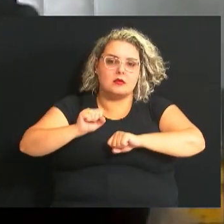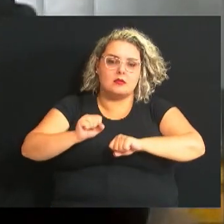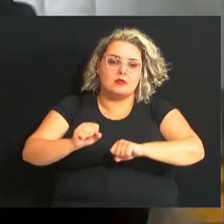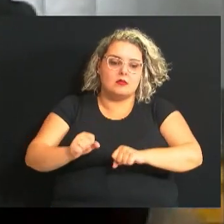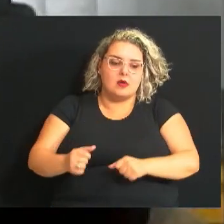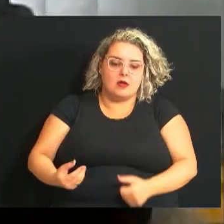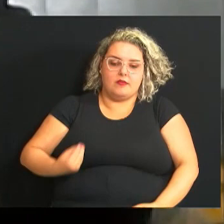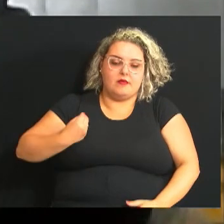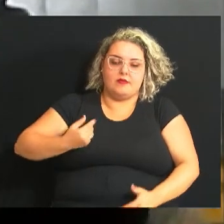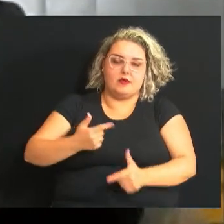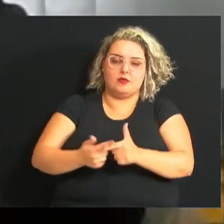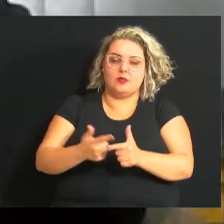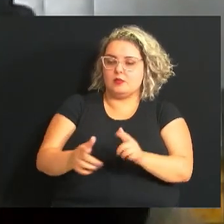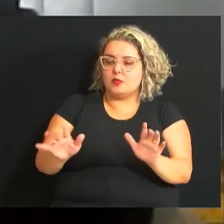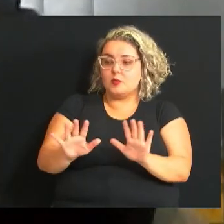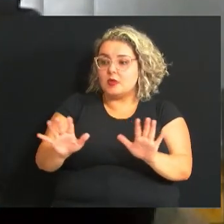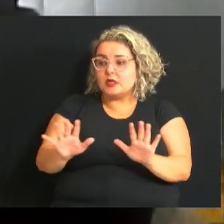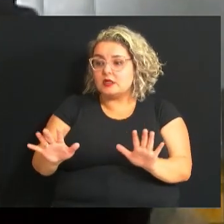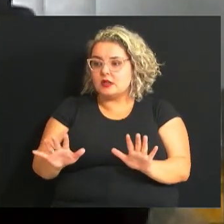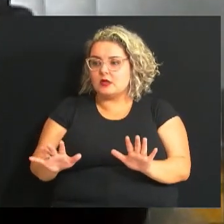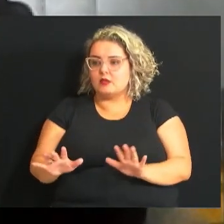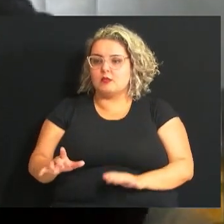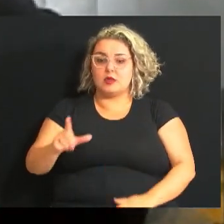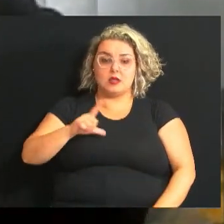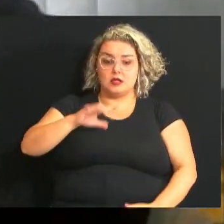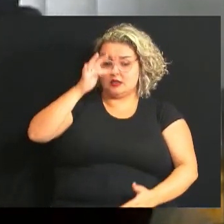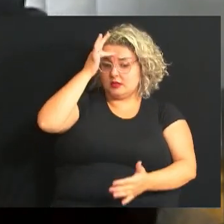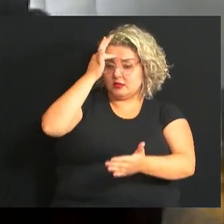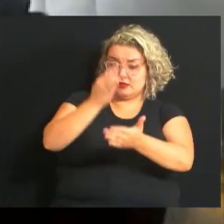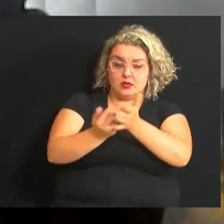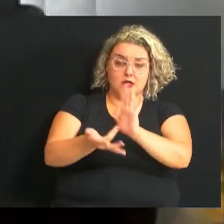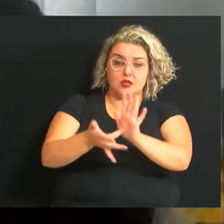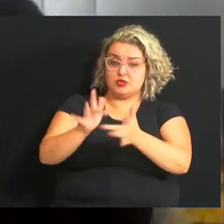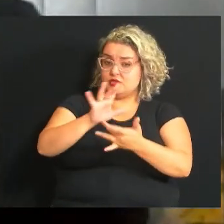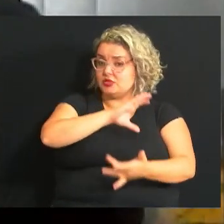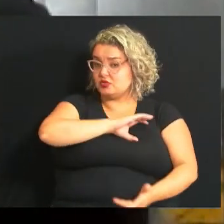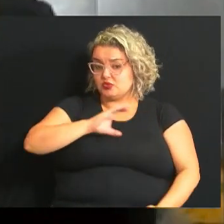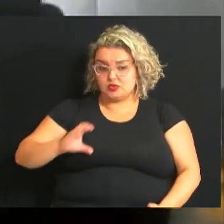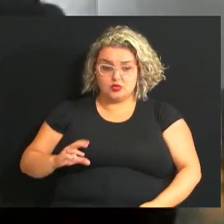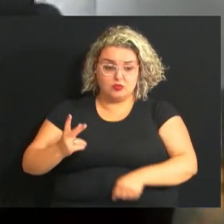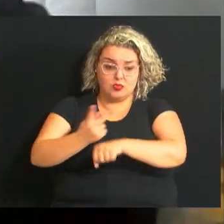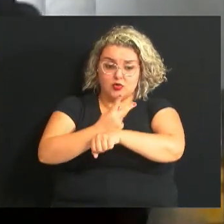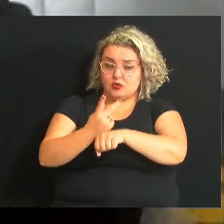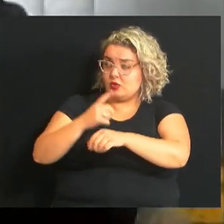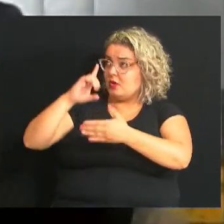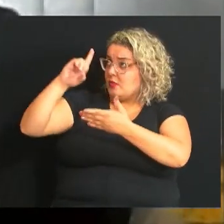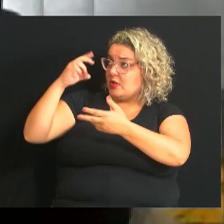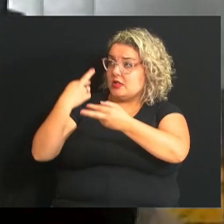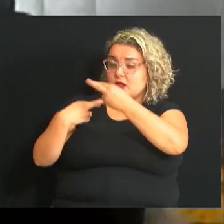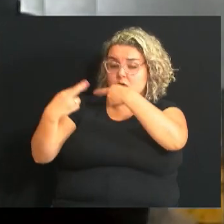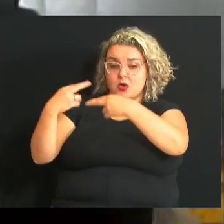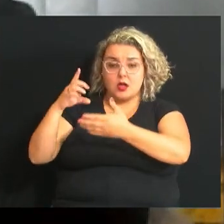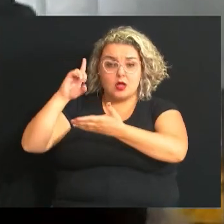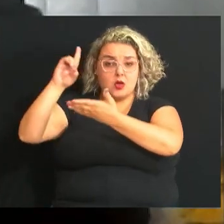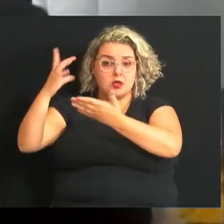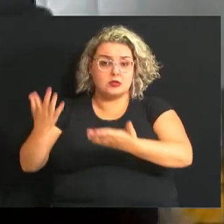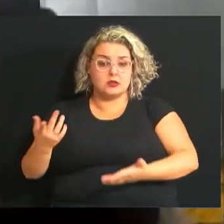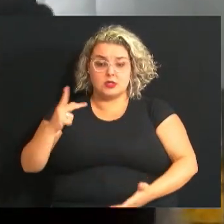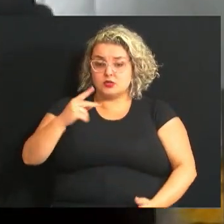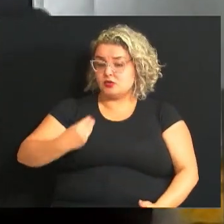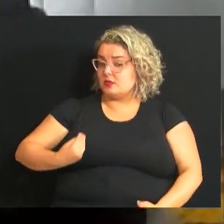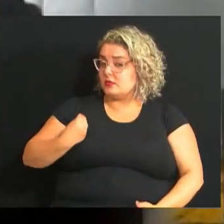Não necessariamente para você ter fé em Jesus Cristo, buscar a Deus, criar um relacionamento com Deus na sua vida,